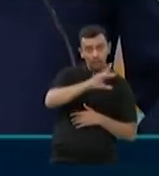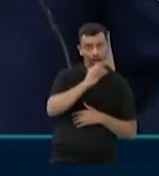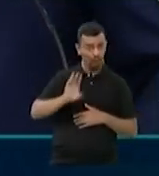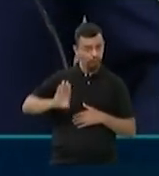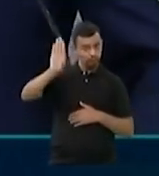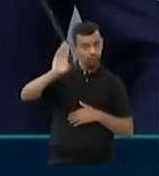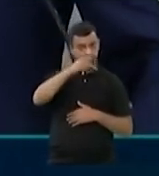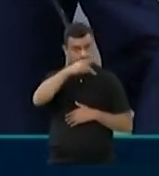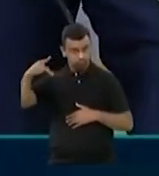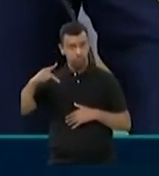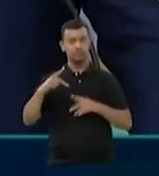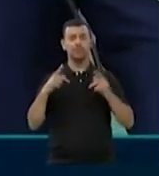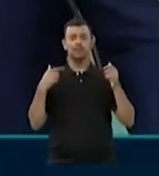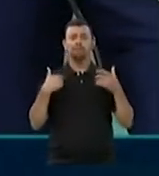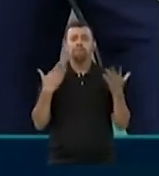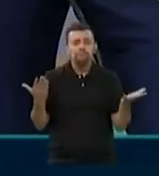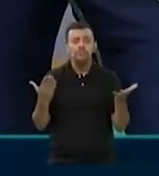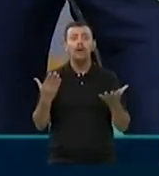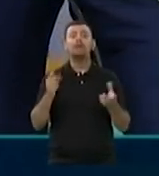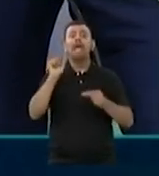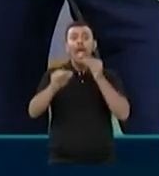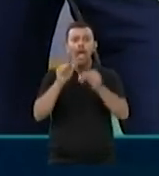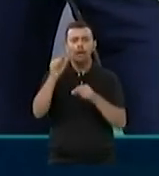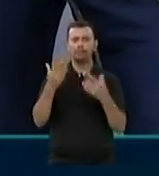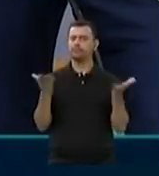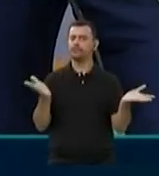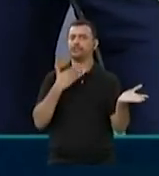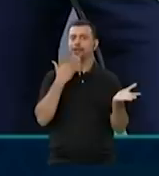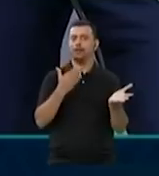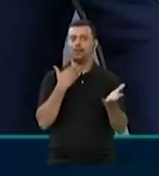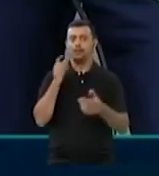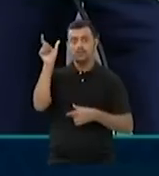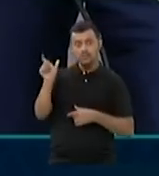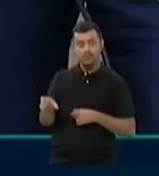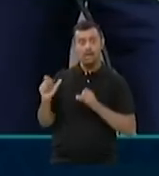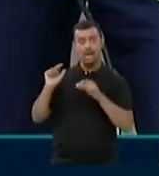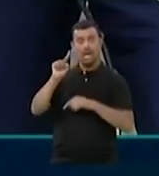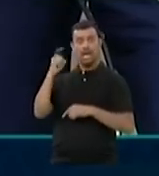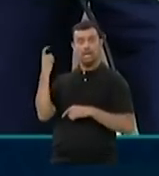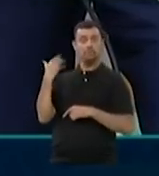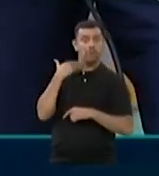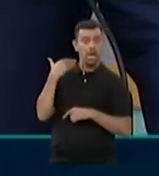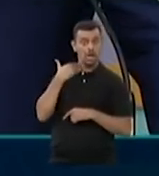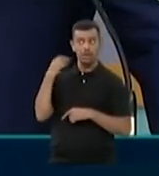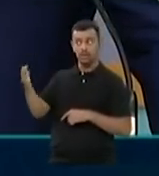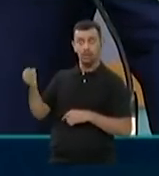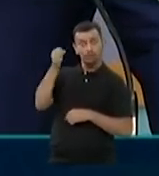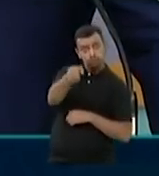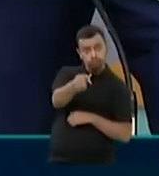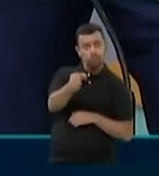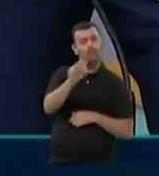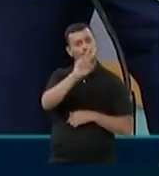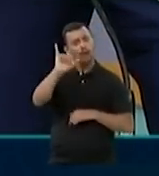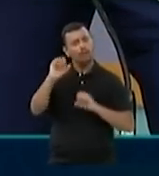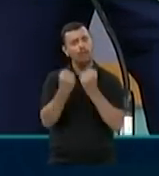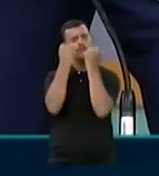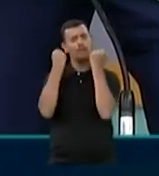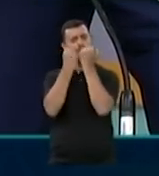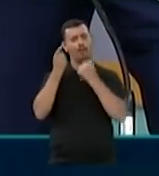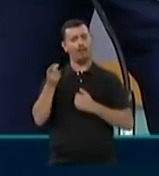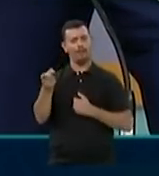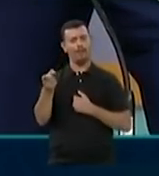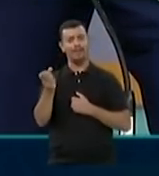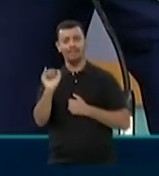porque não adianta botar o banqueiro lá ele vai defender o interesse dos bancos não adianta bancar candidato financiado por